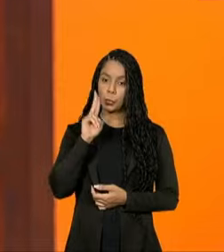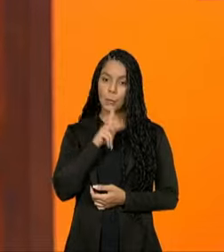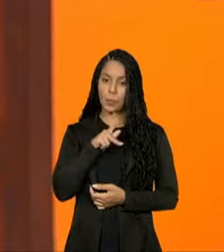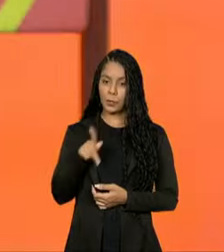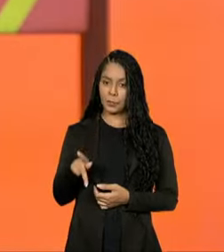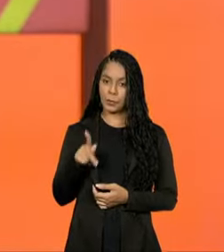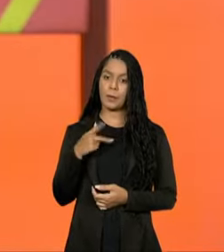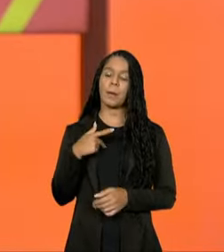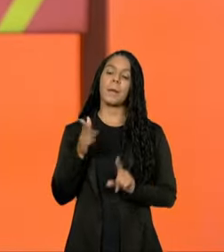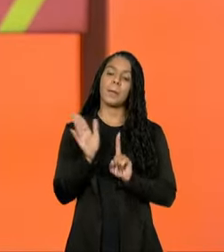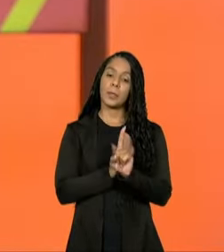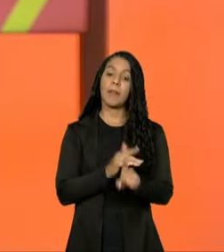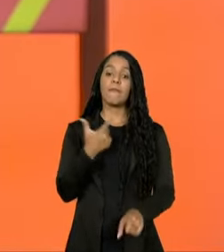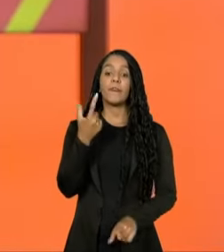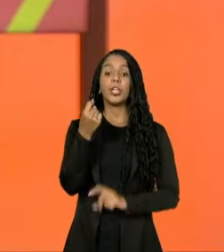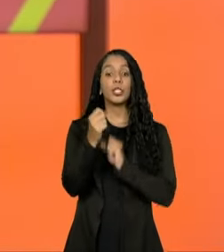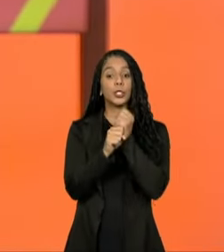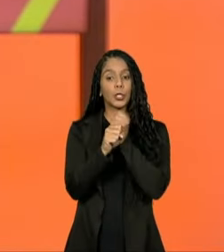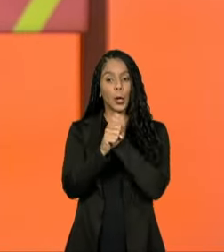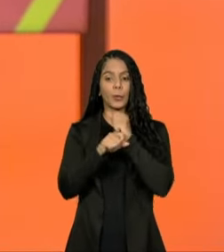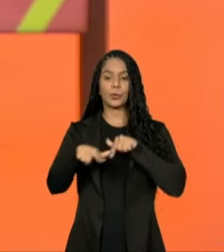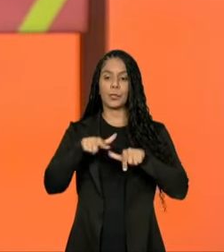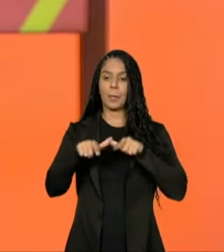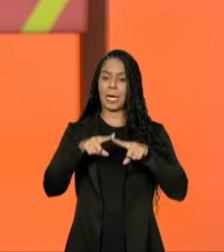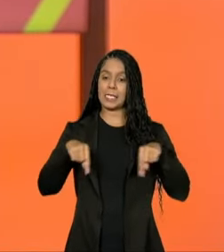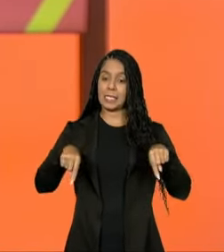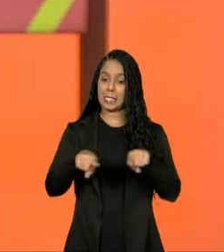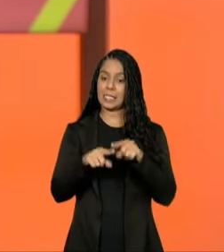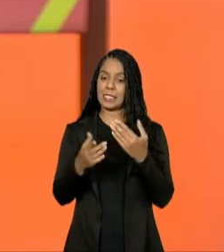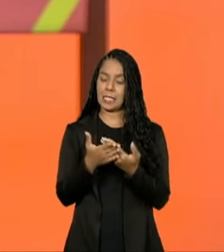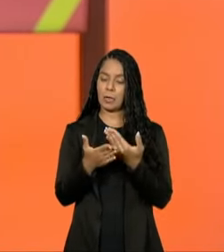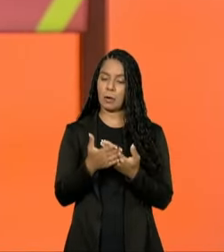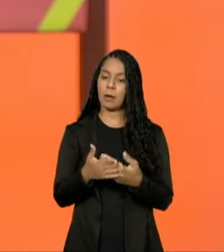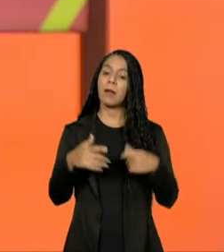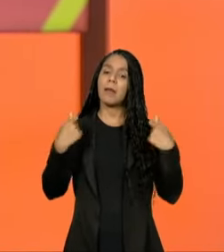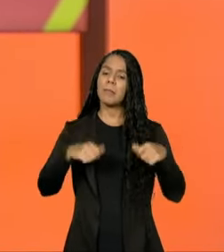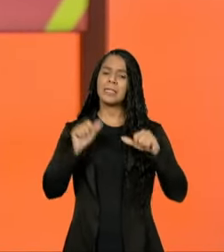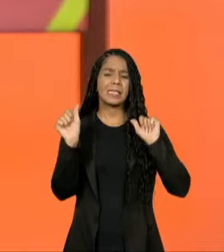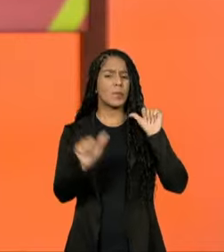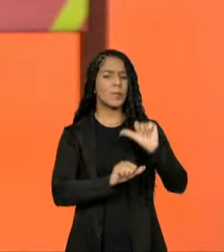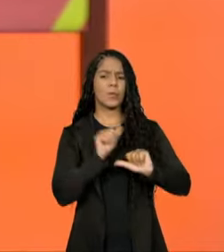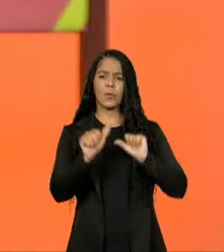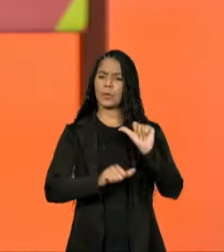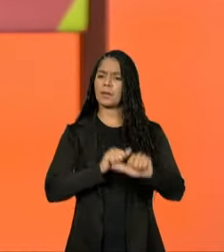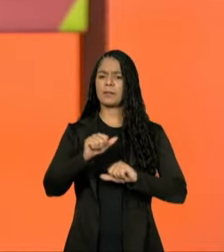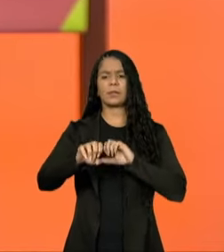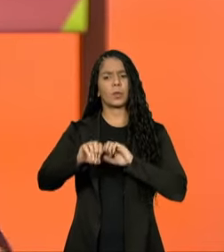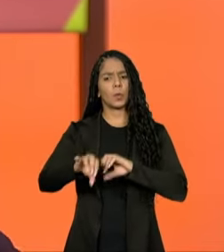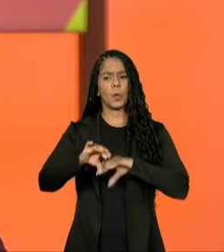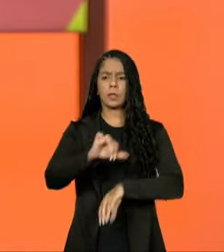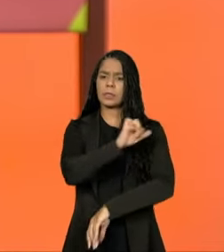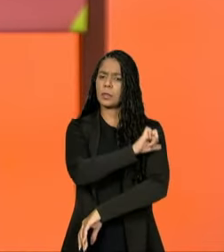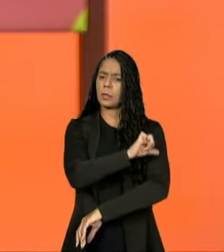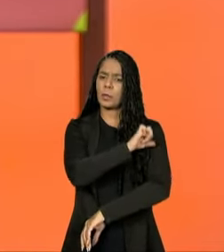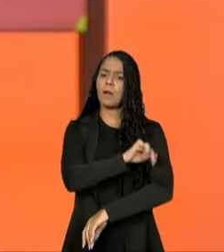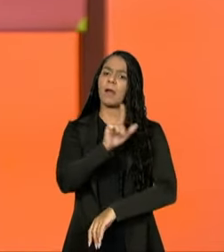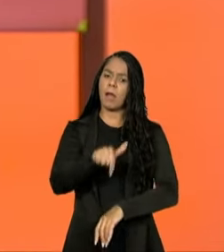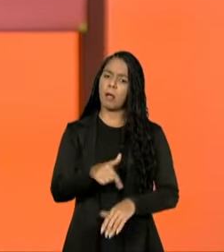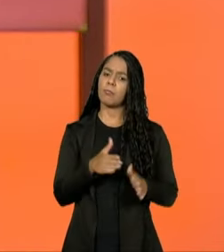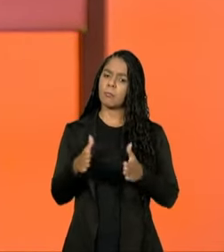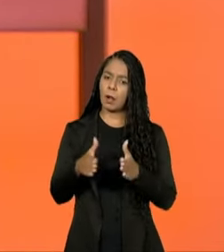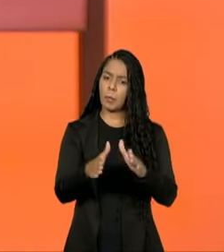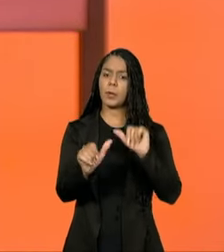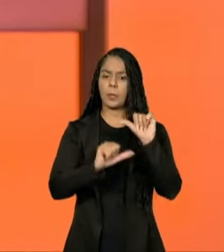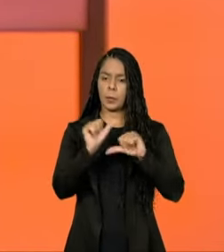me perguntar assim, 20 anos de sala de aula. Se me perguntar assim, a gente precisa de uma grande mudança na educação no Rio de Janeiro, a educação é um caminho para a mudança?